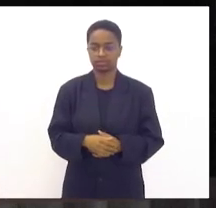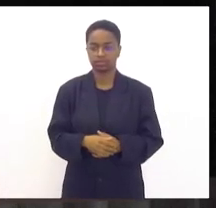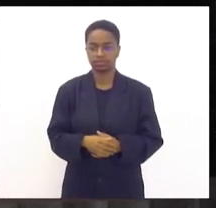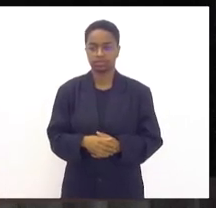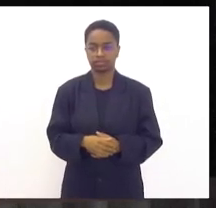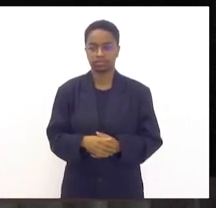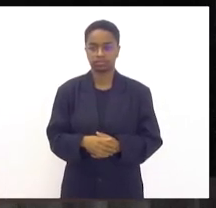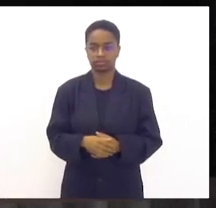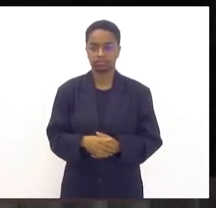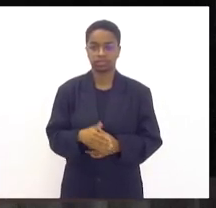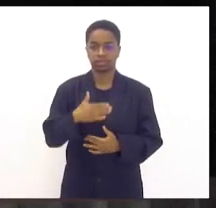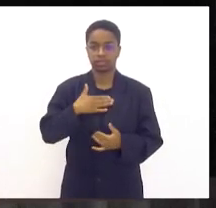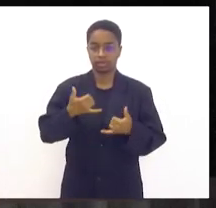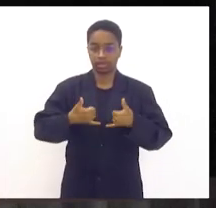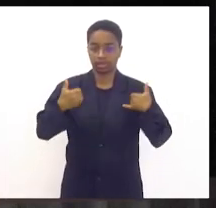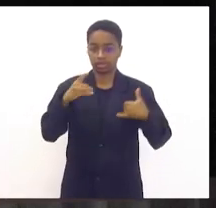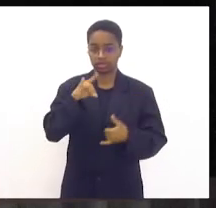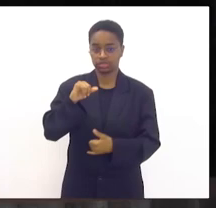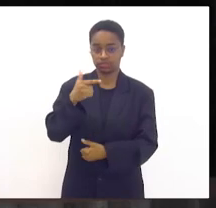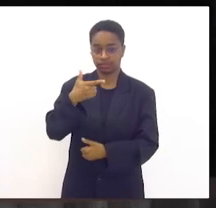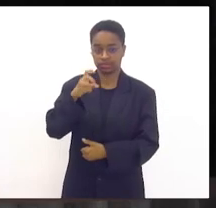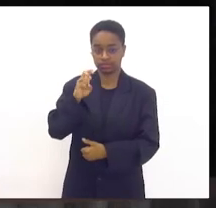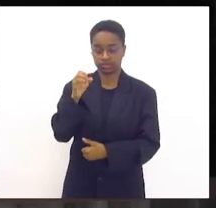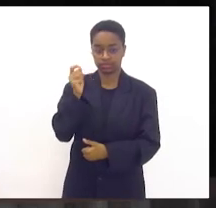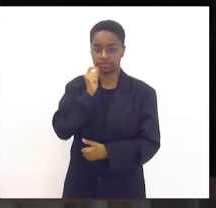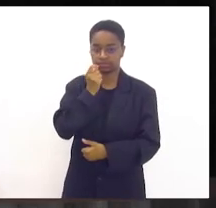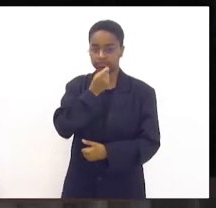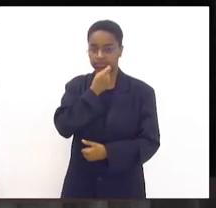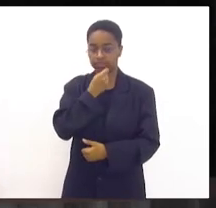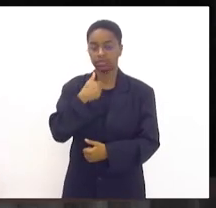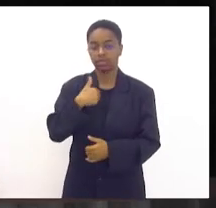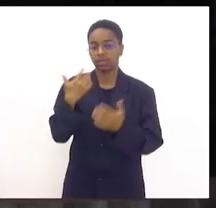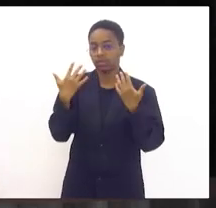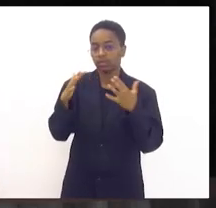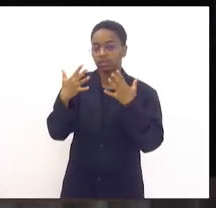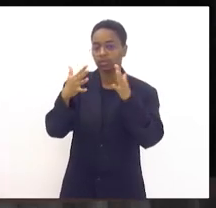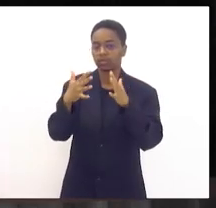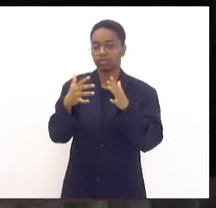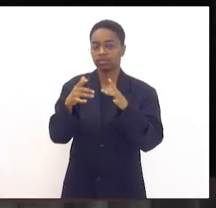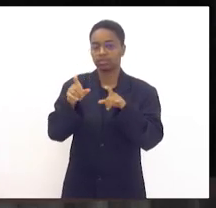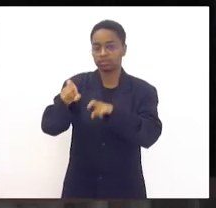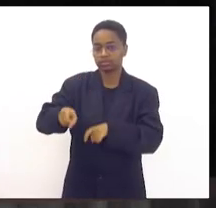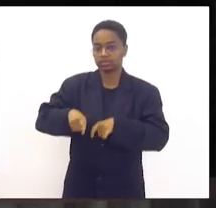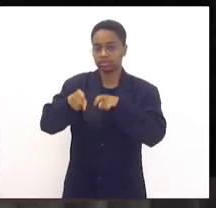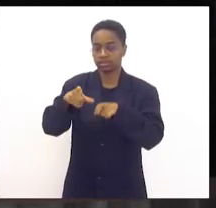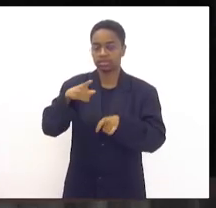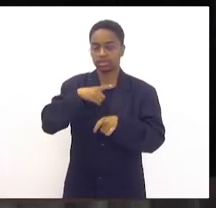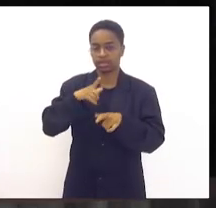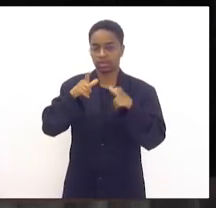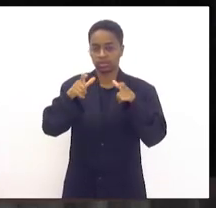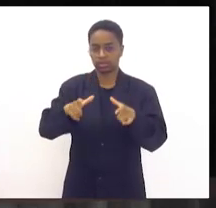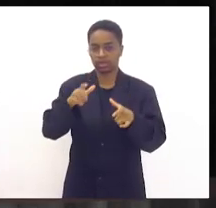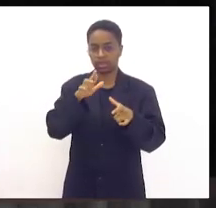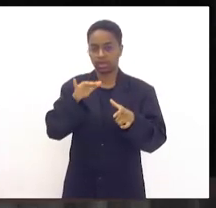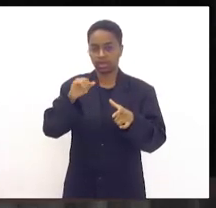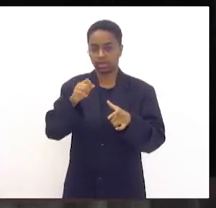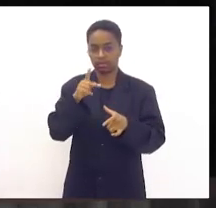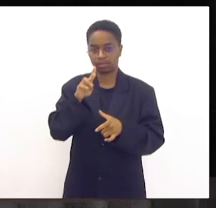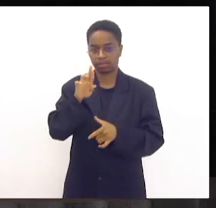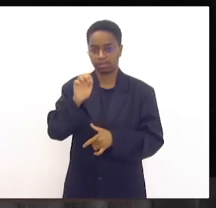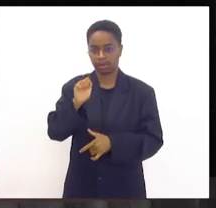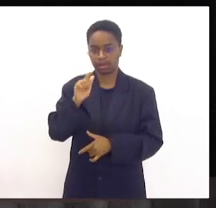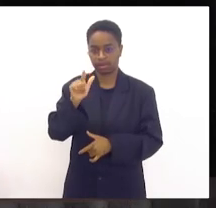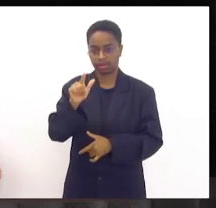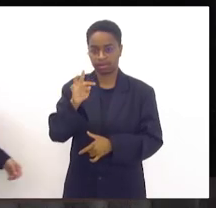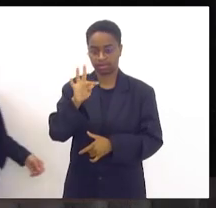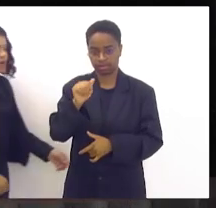Meu aniversário foi 25 de setembro. Eu decidi comemorar um sítio que eu tenho no Rio da Prata, já há mais de 20